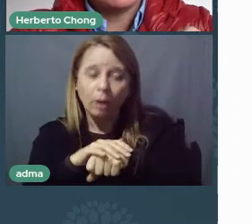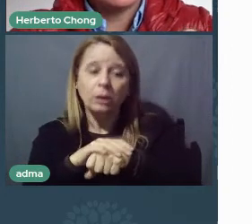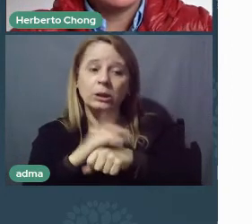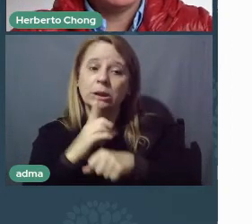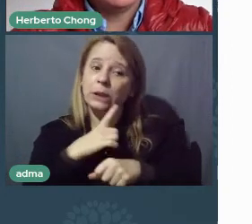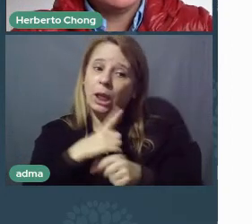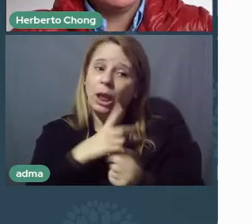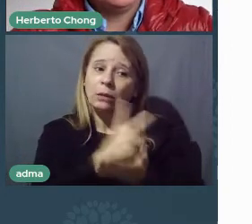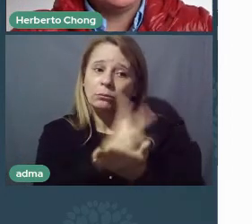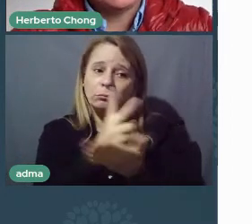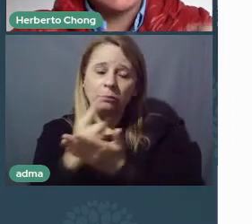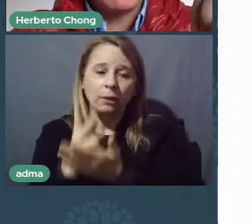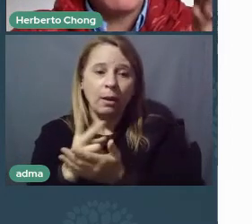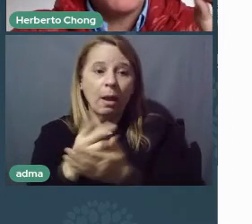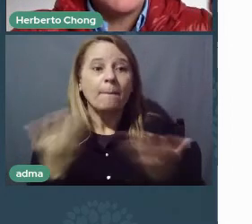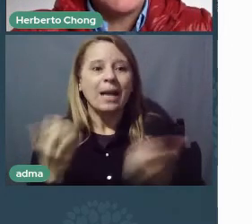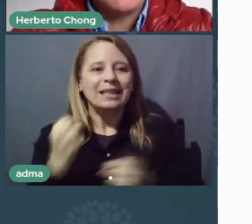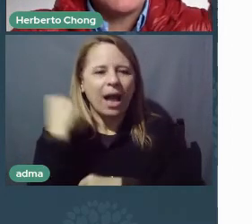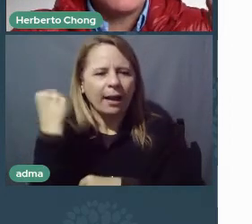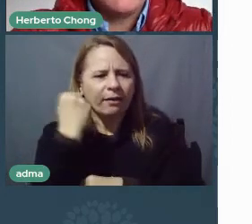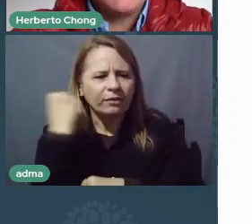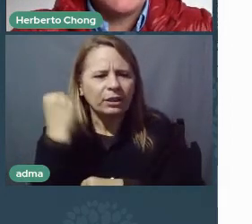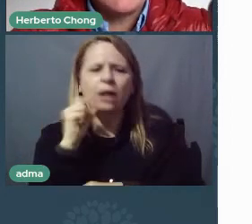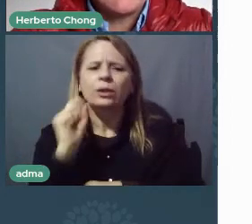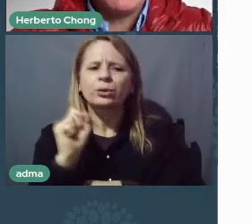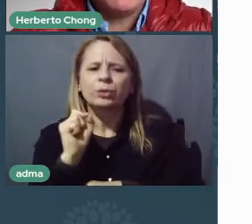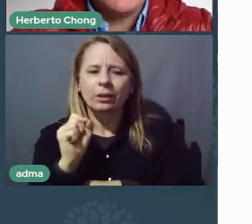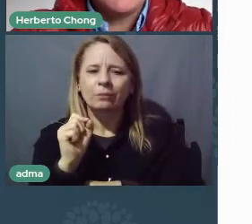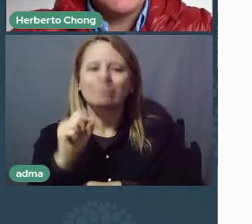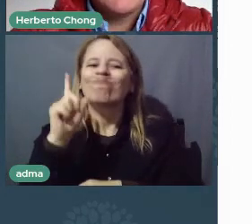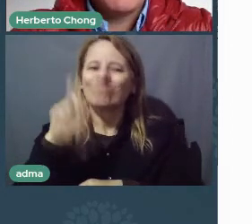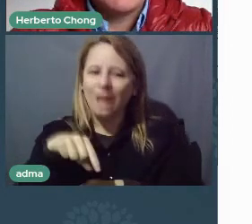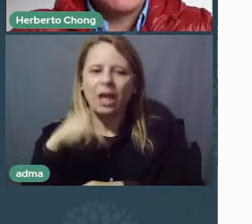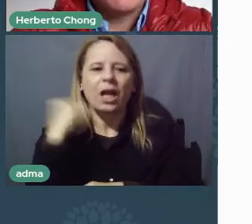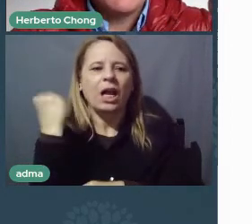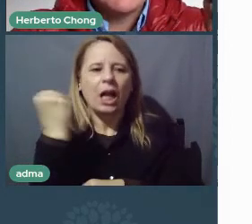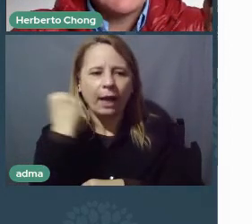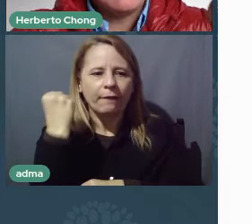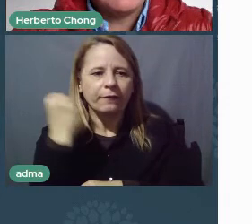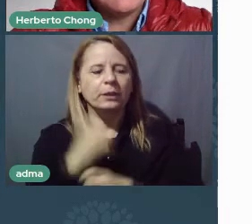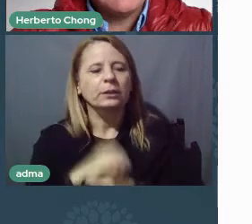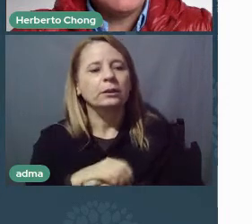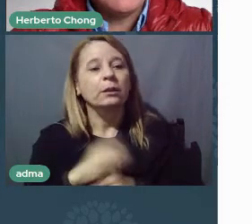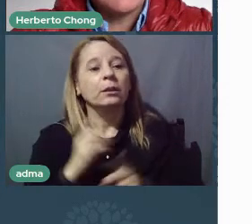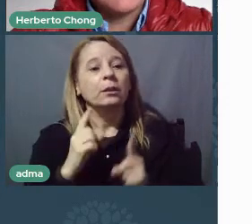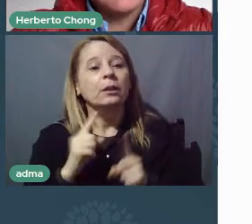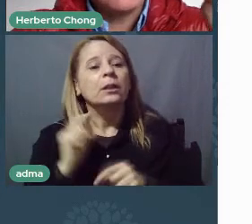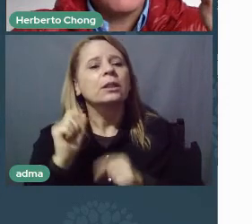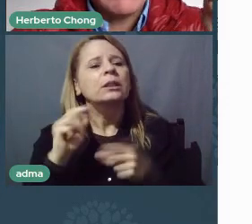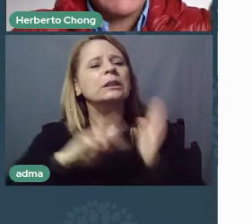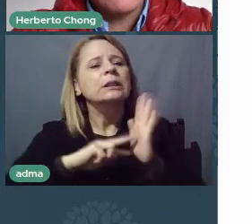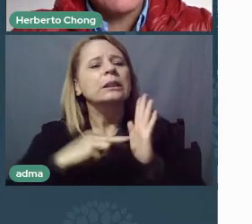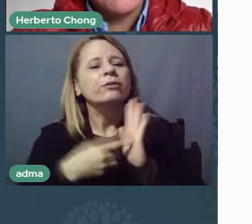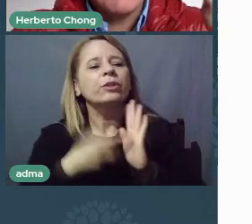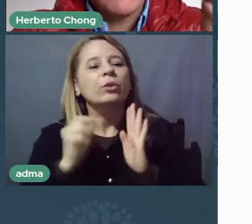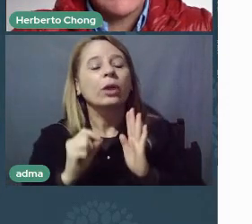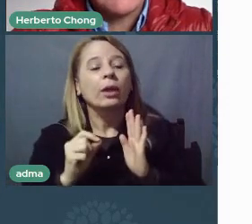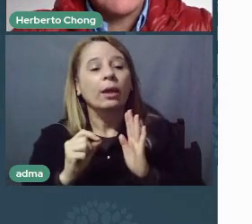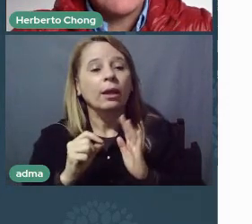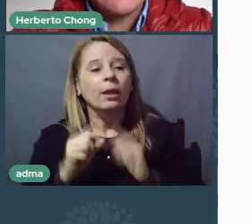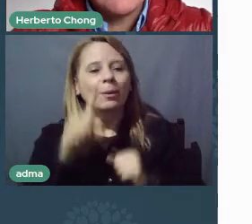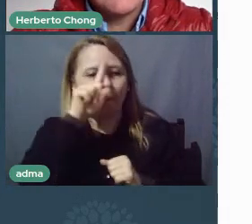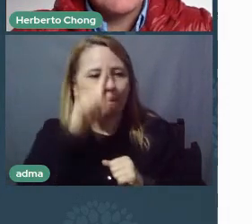começa a falar de gravidade. Ela é potencialmente grave. Potencialmente grave significa risco alto